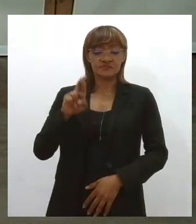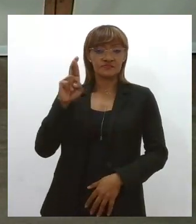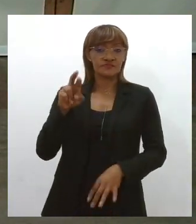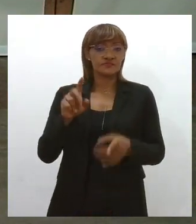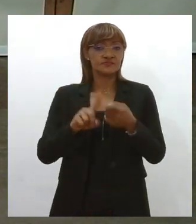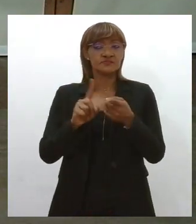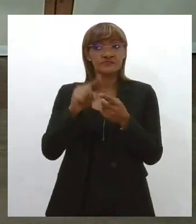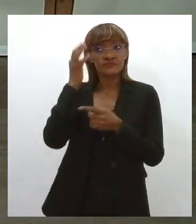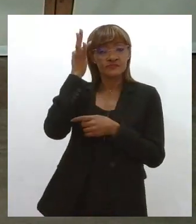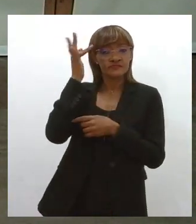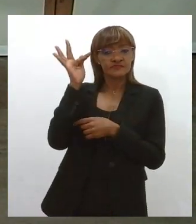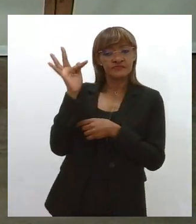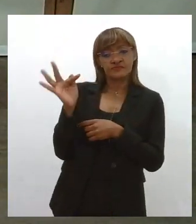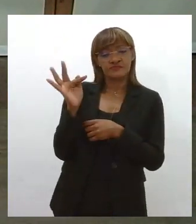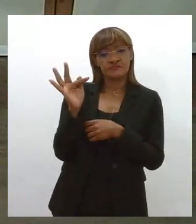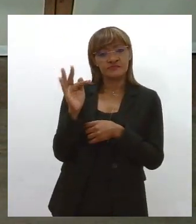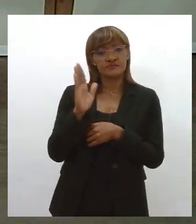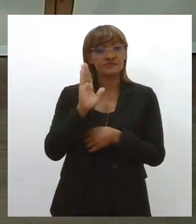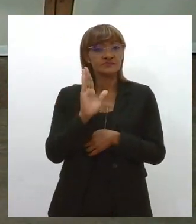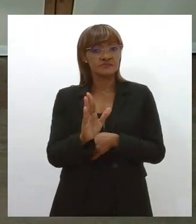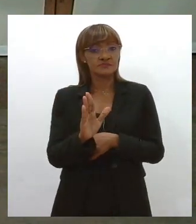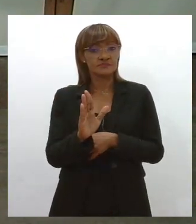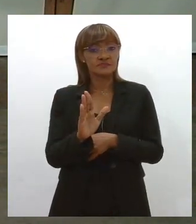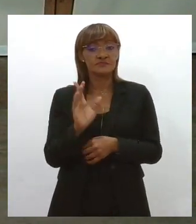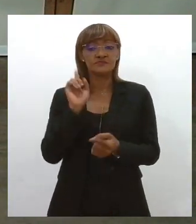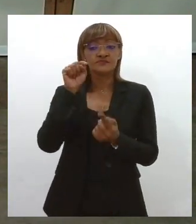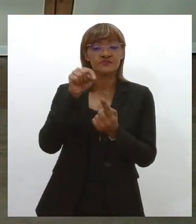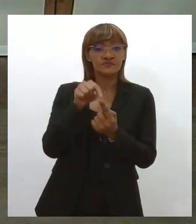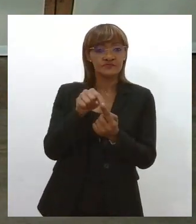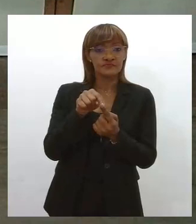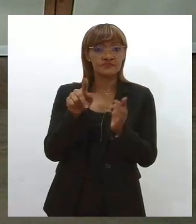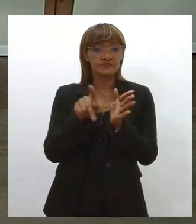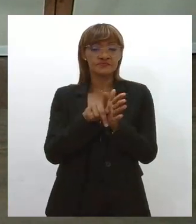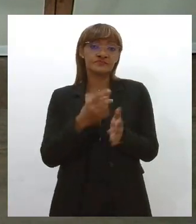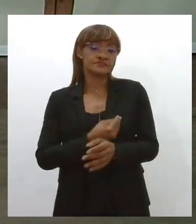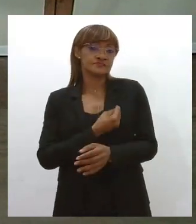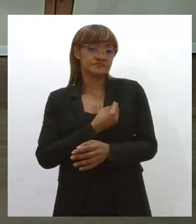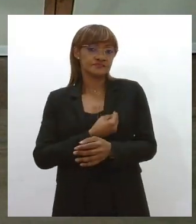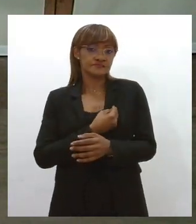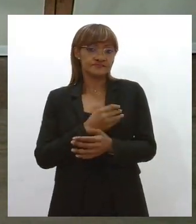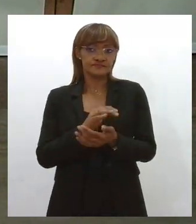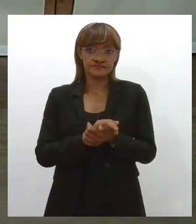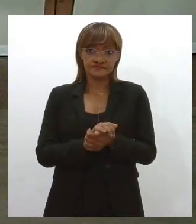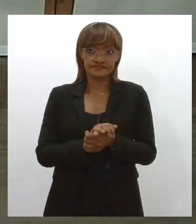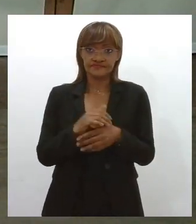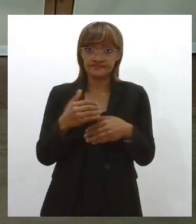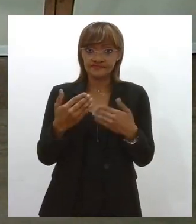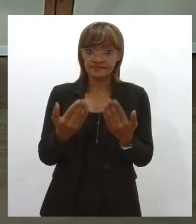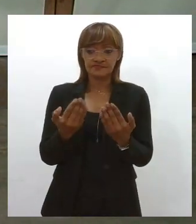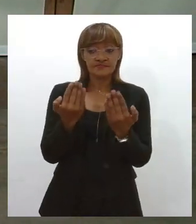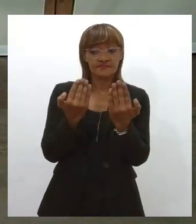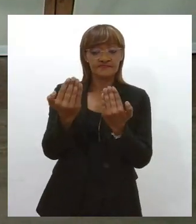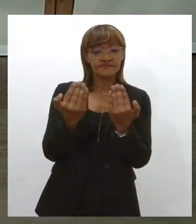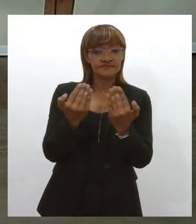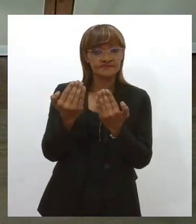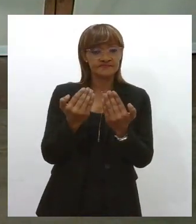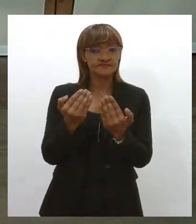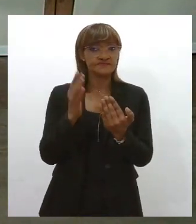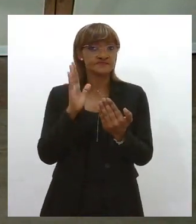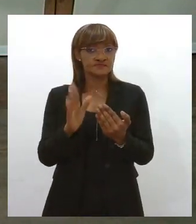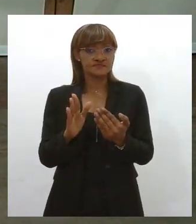pode ser o que define o propósito da própria vida. Para a psicologia, o entendimento sobre a aceitação do